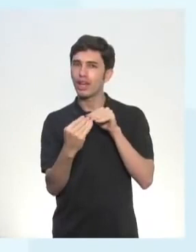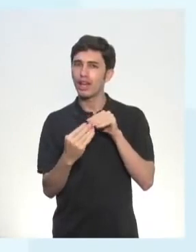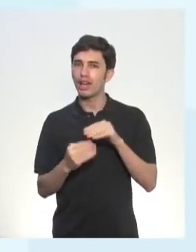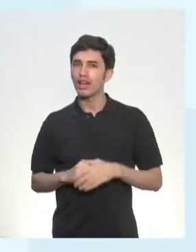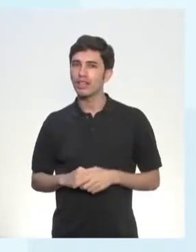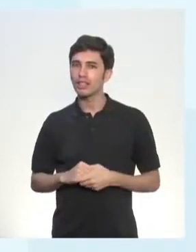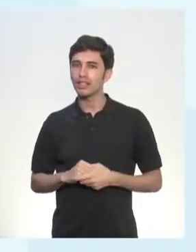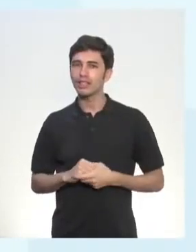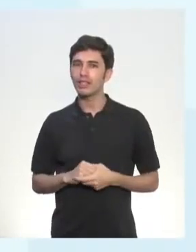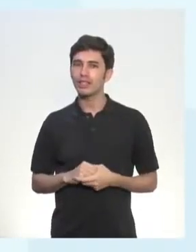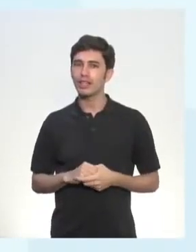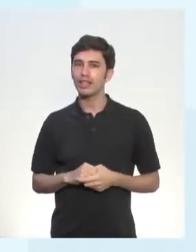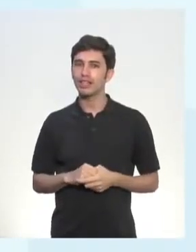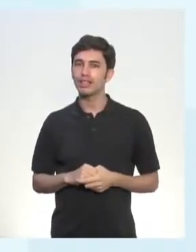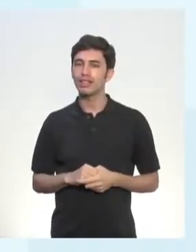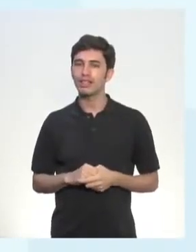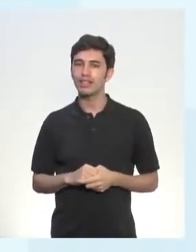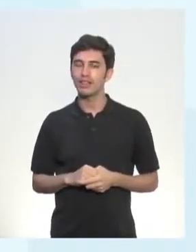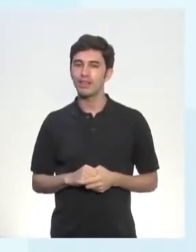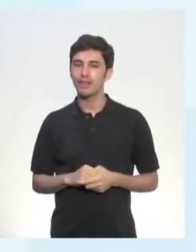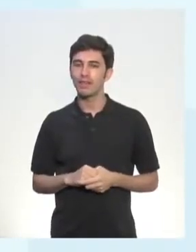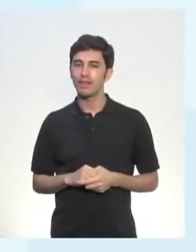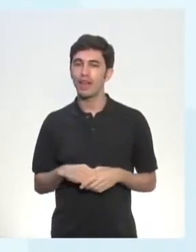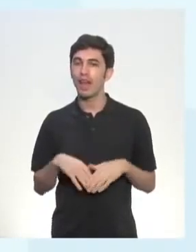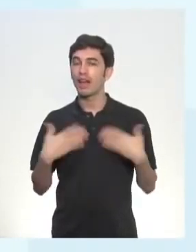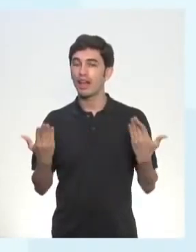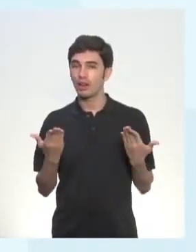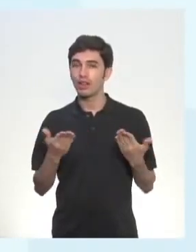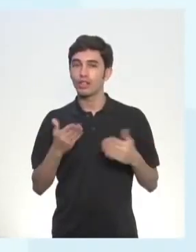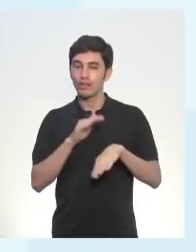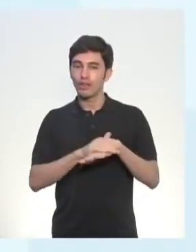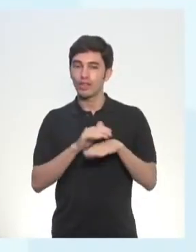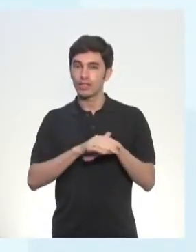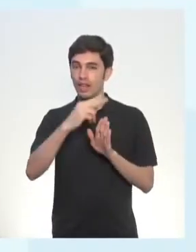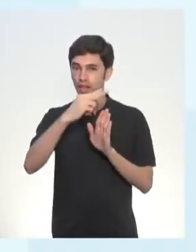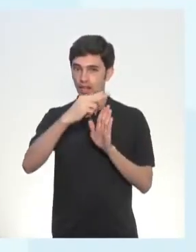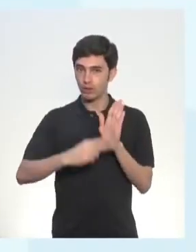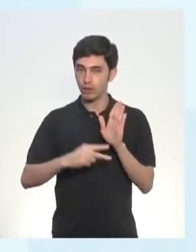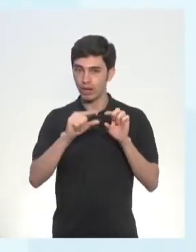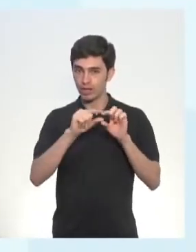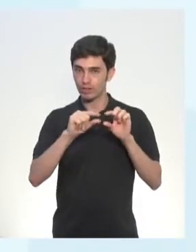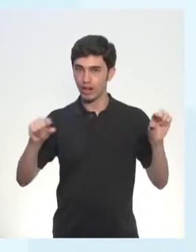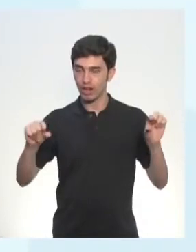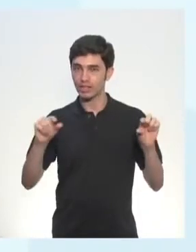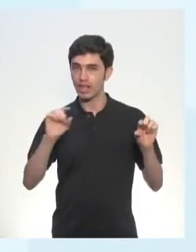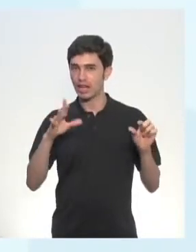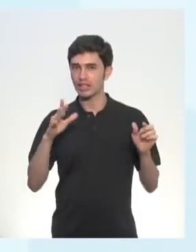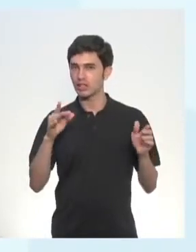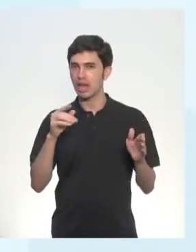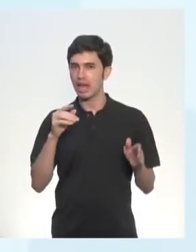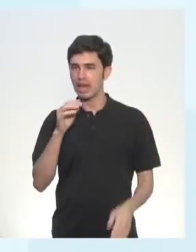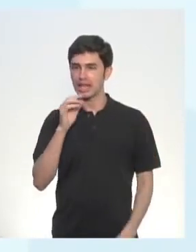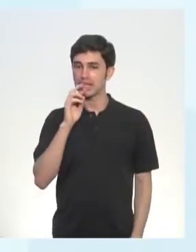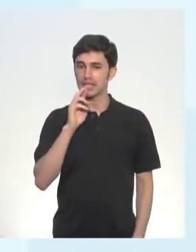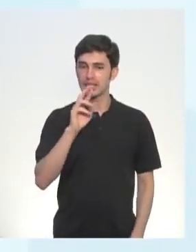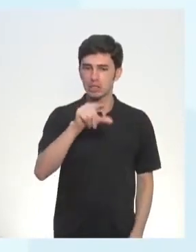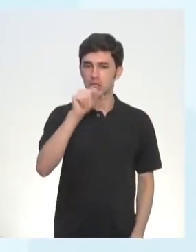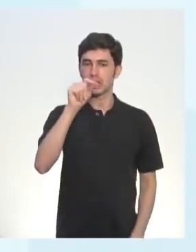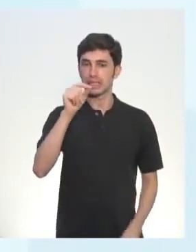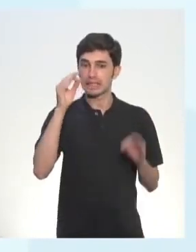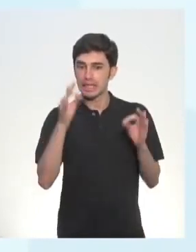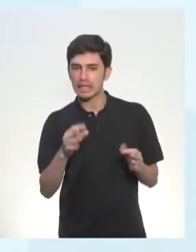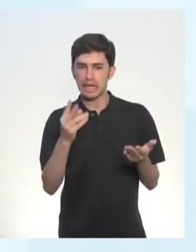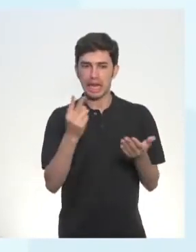é concordar, tá? Então, a gente vai fazer a leitura das frases, só uma questão, não tem resposta certa ou